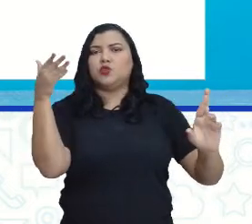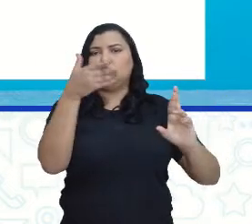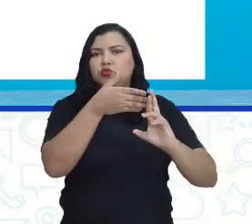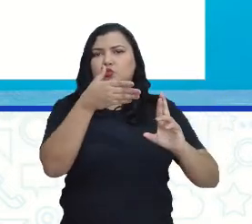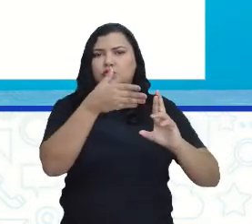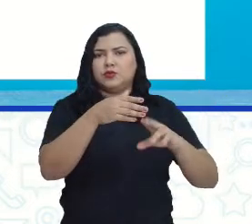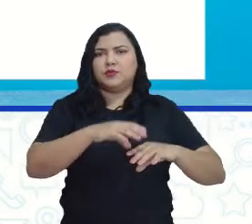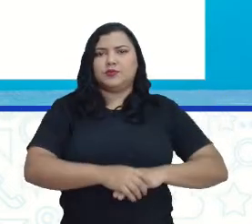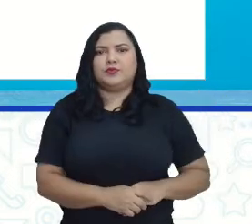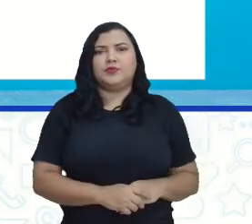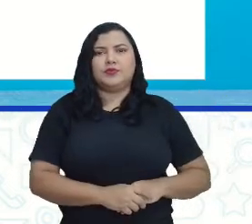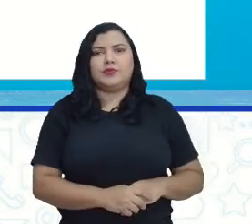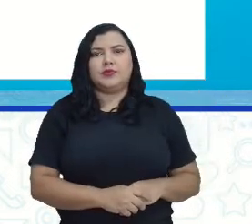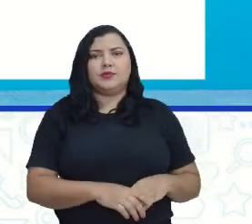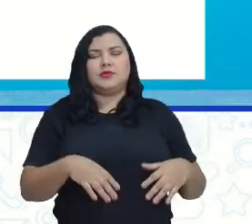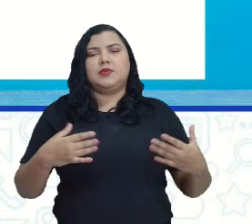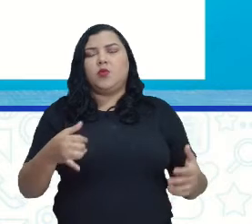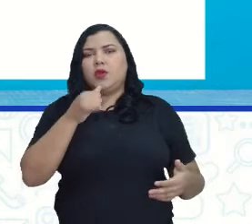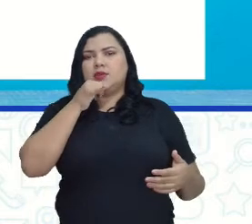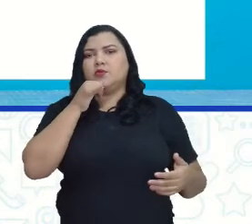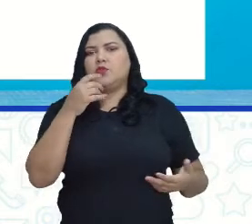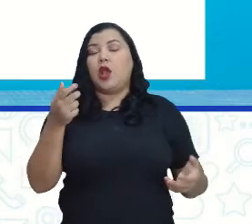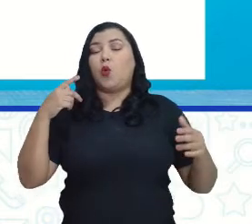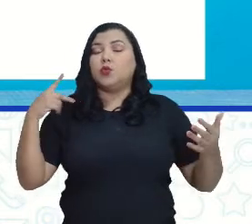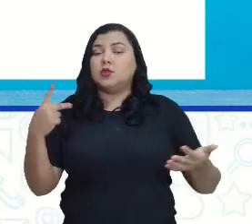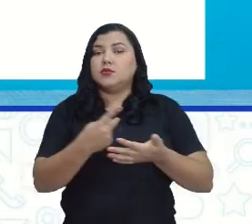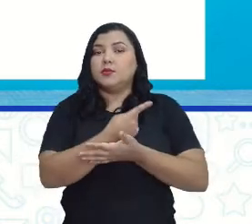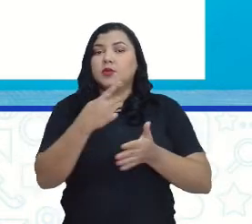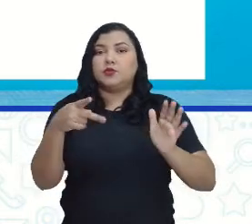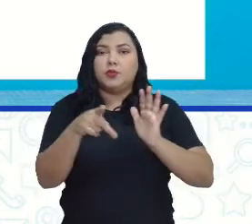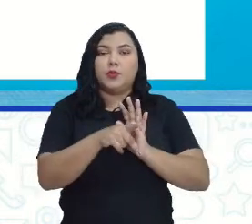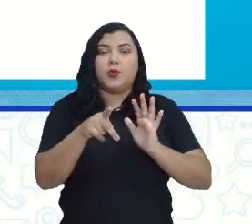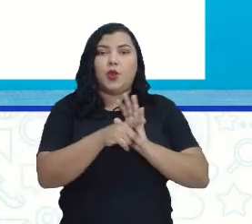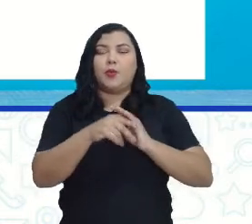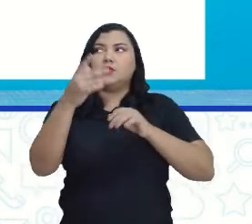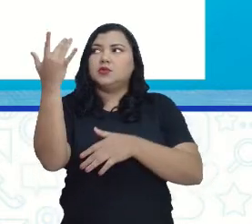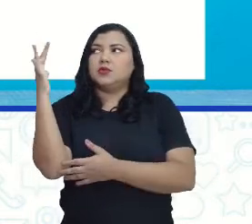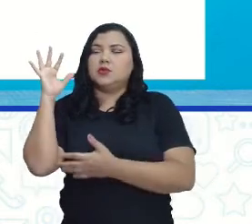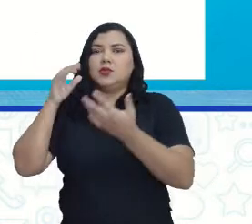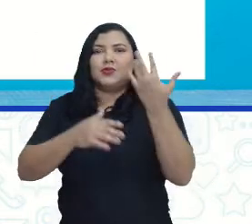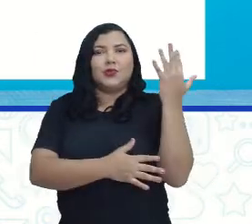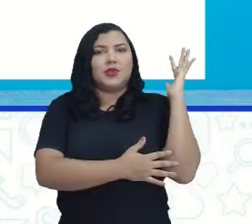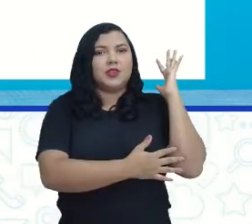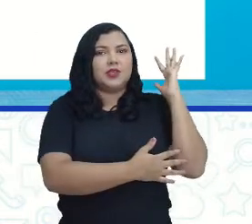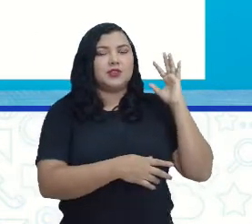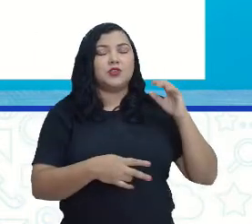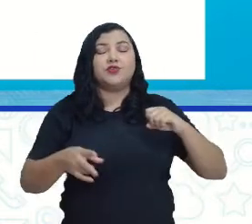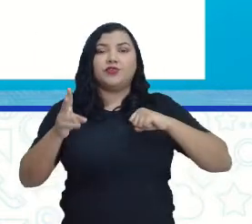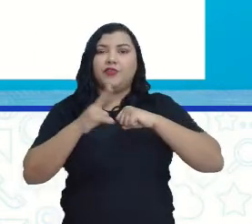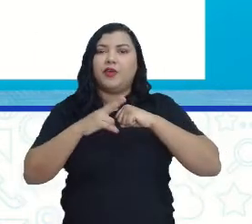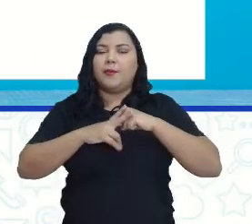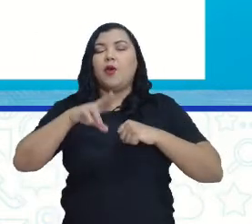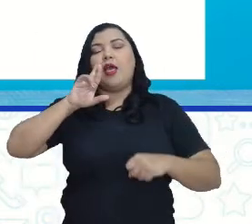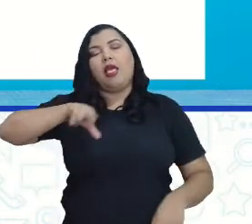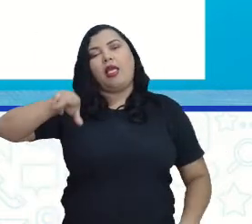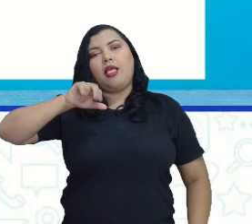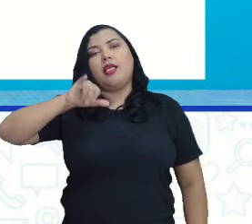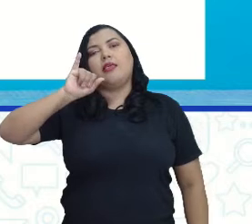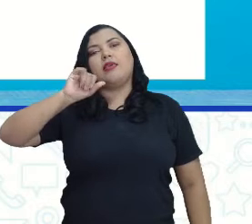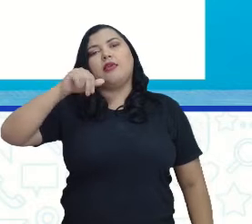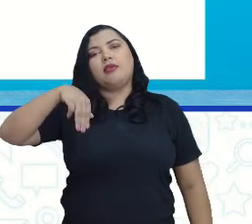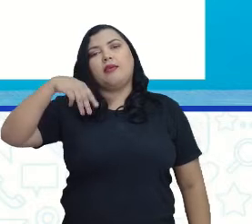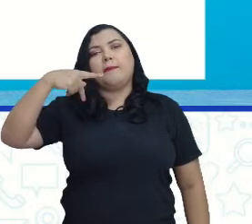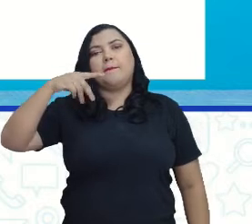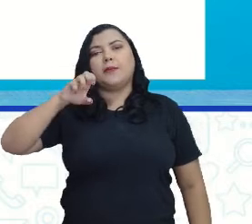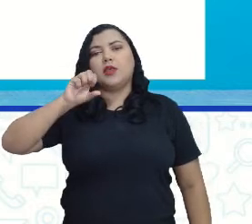só vai apresentar uma ação. Então, quando a gente fala de fenômenos da natureza, os verbos eles são impessoais. E, portanto,